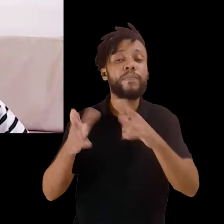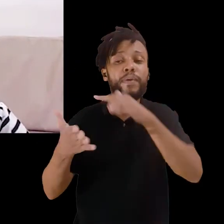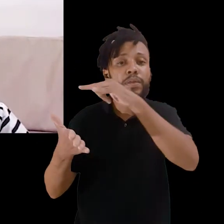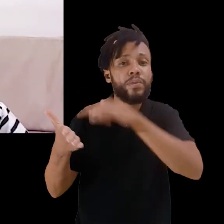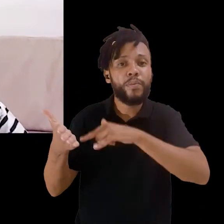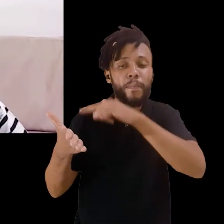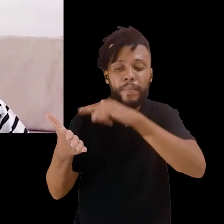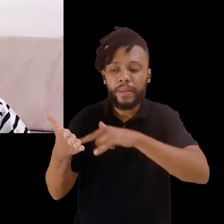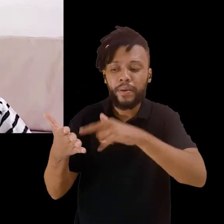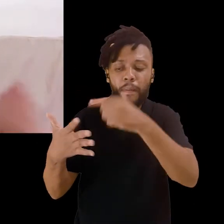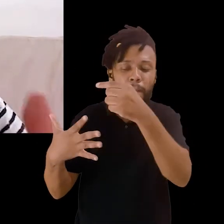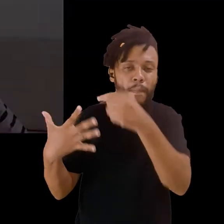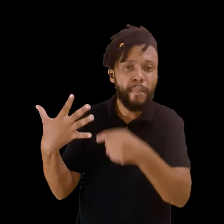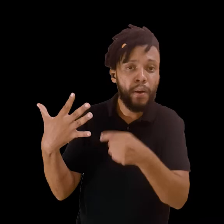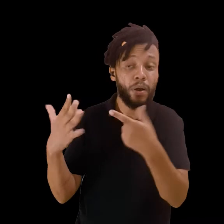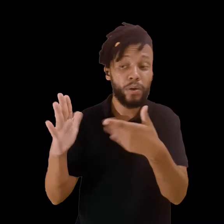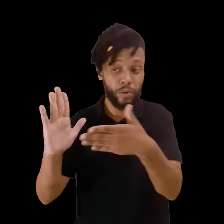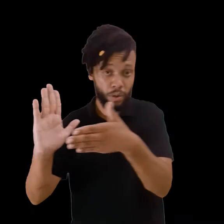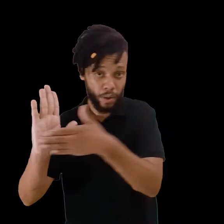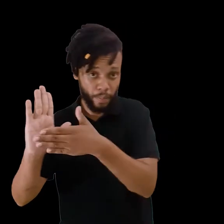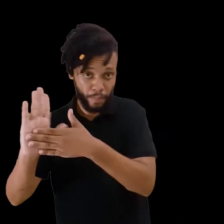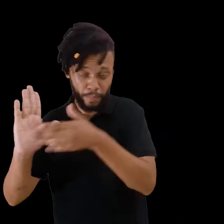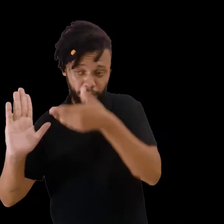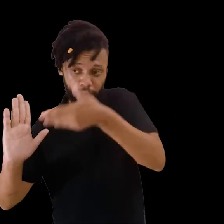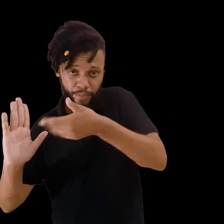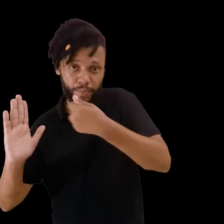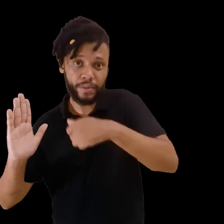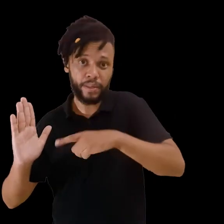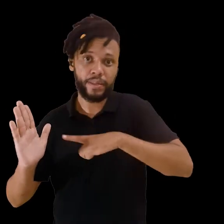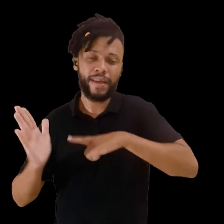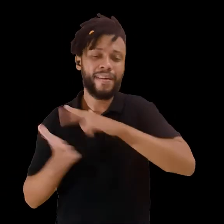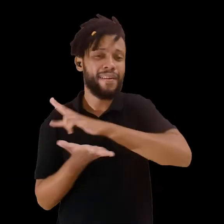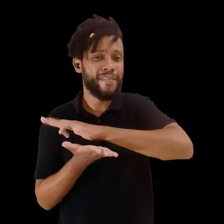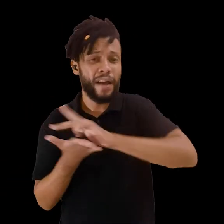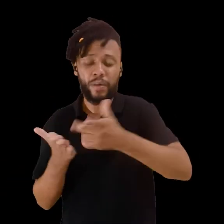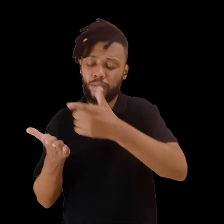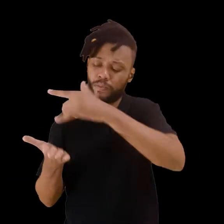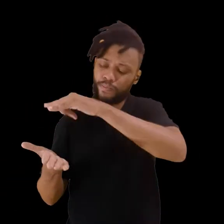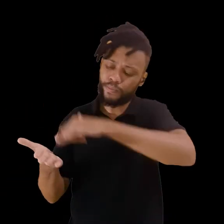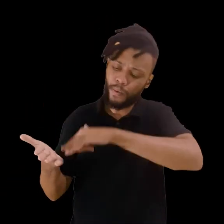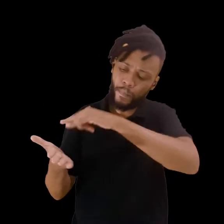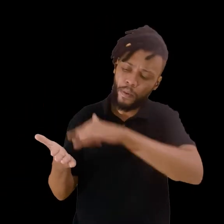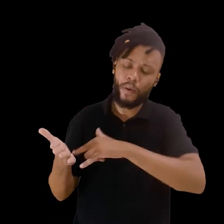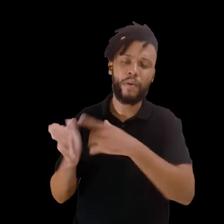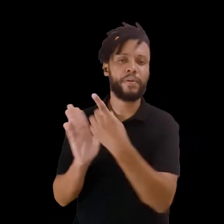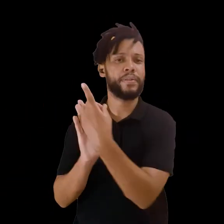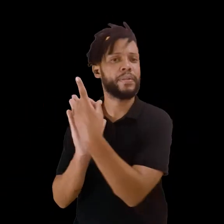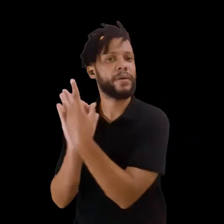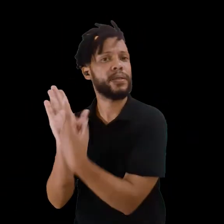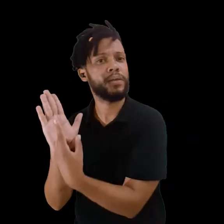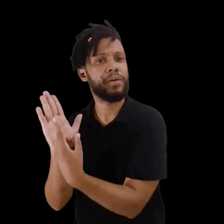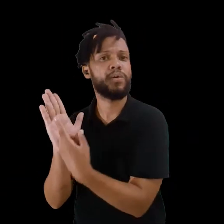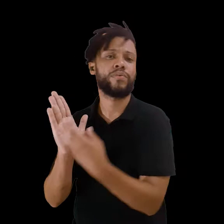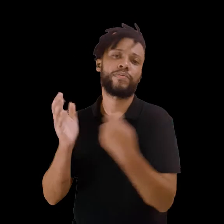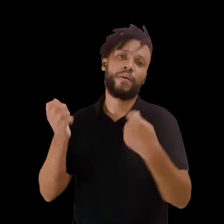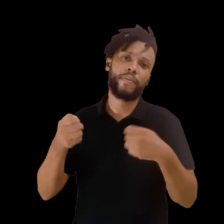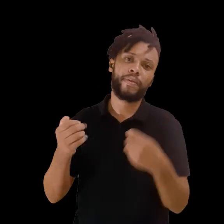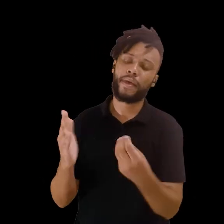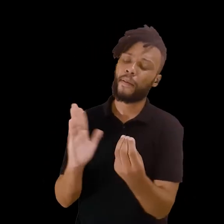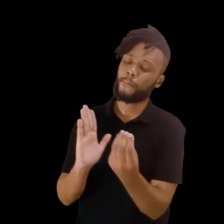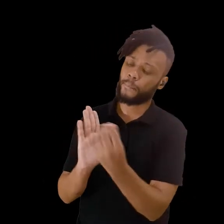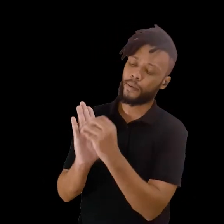também do projeto. Então, da proponente, você precisa ter as certidões sempre em dias. Existem algumas declarações que você vai